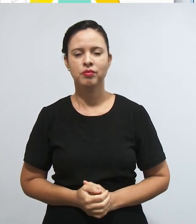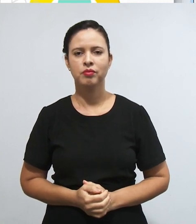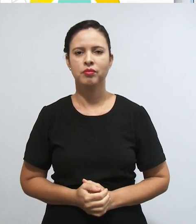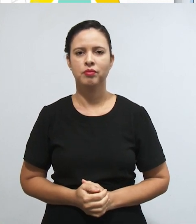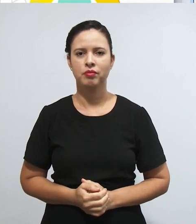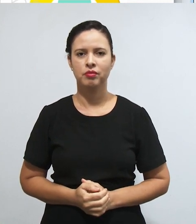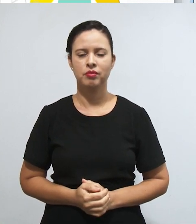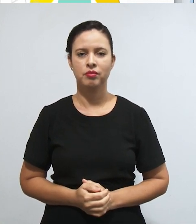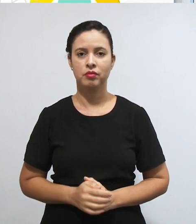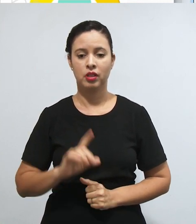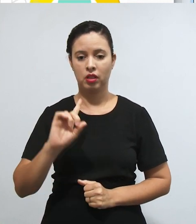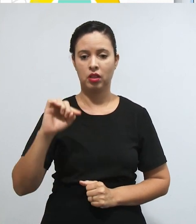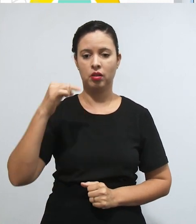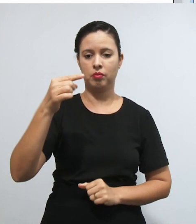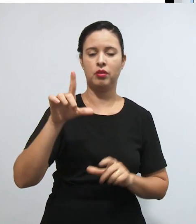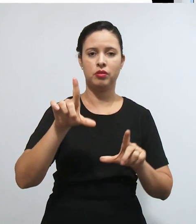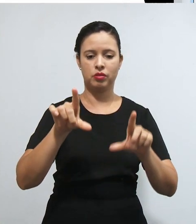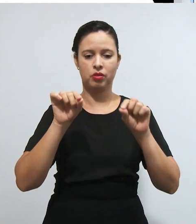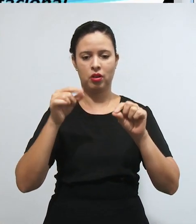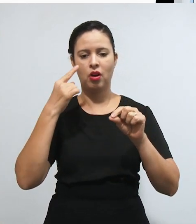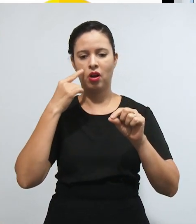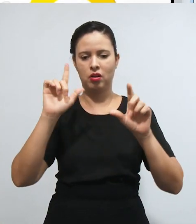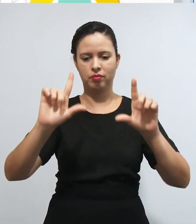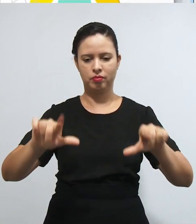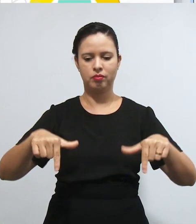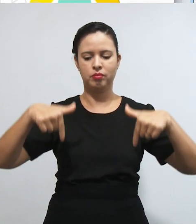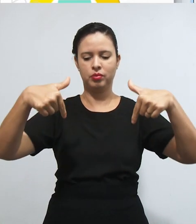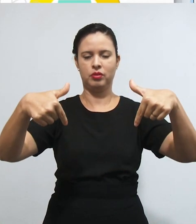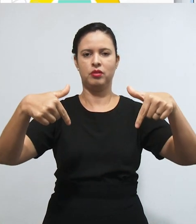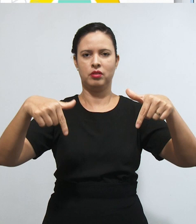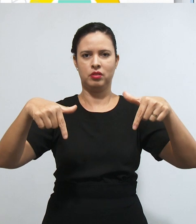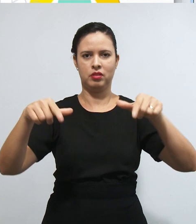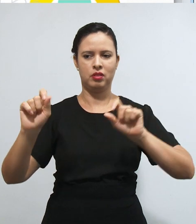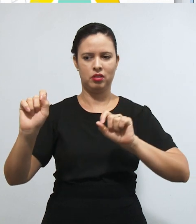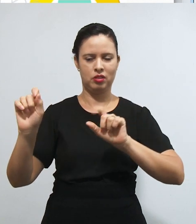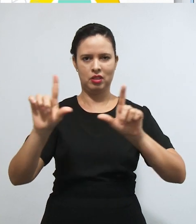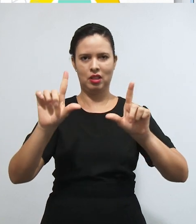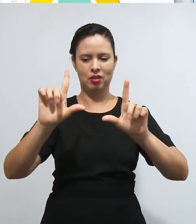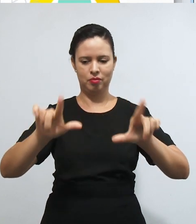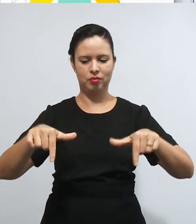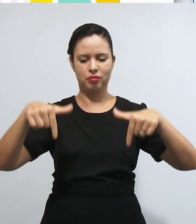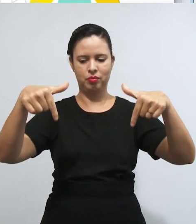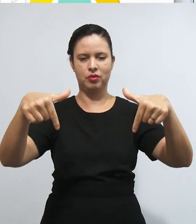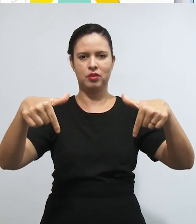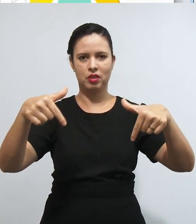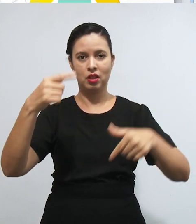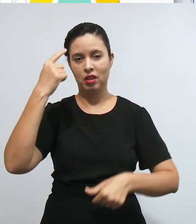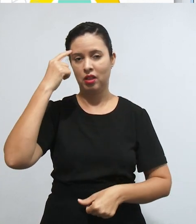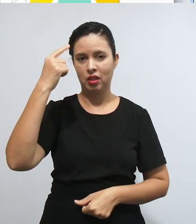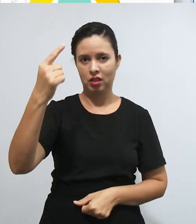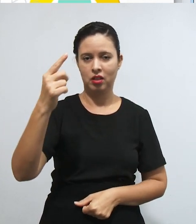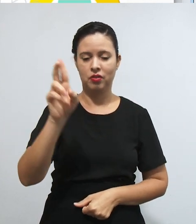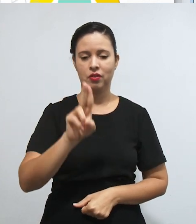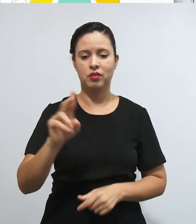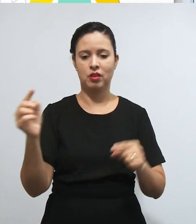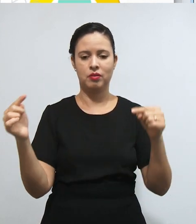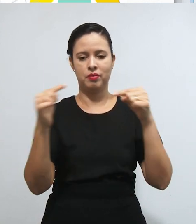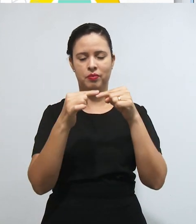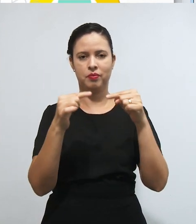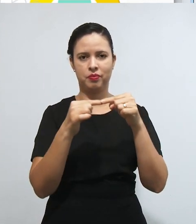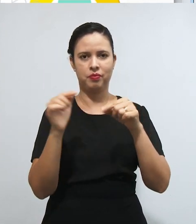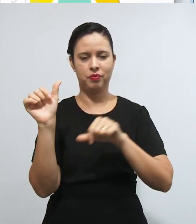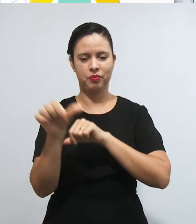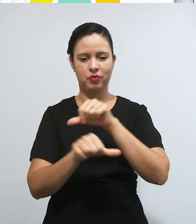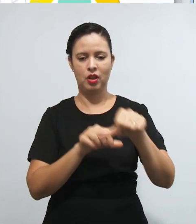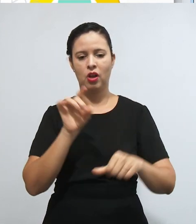Depois que você escolhe, no meu no caso é para baixo, né, que ele passa assim, ó. É importante você se atentar que ele vai aplicar essa transição de